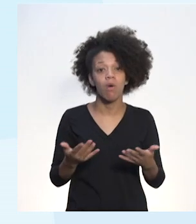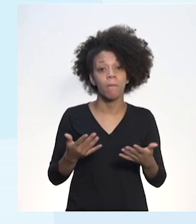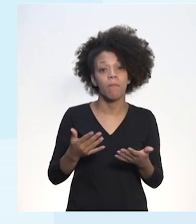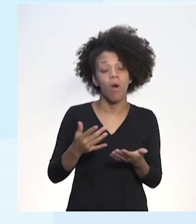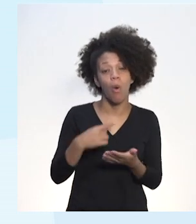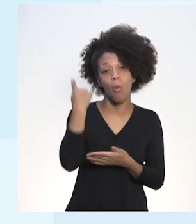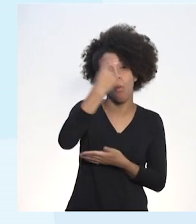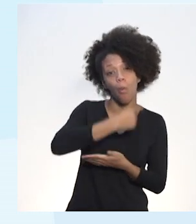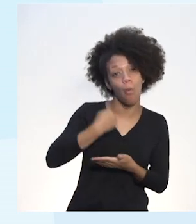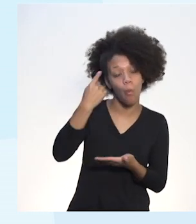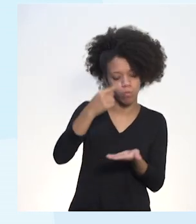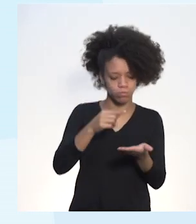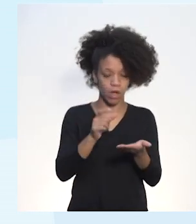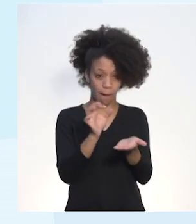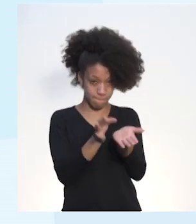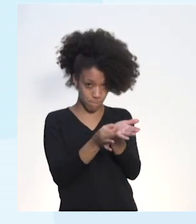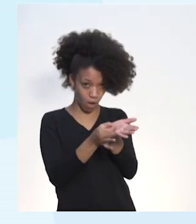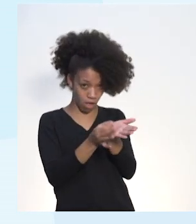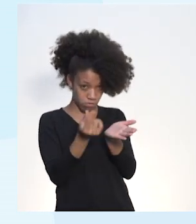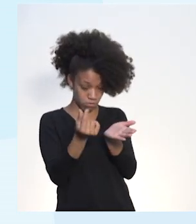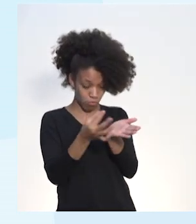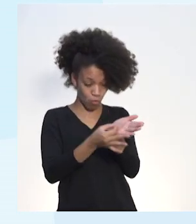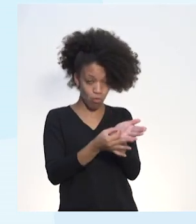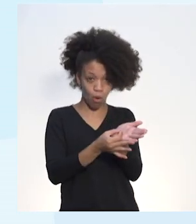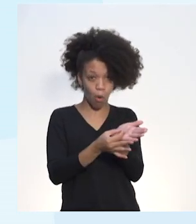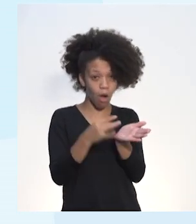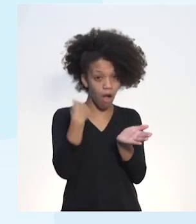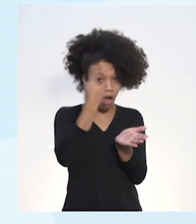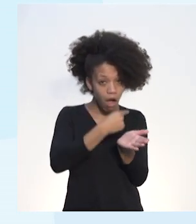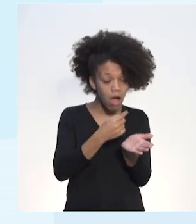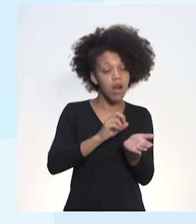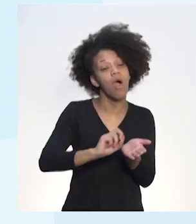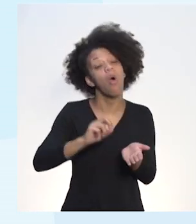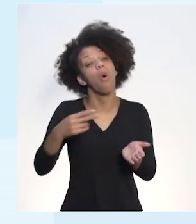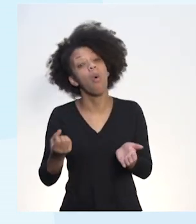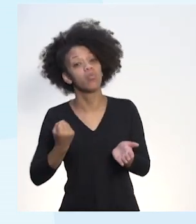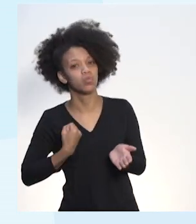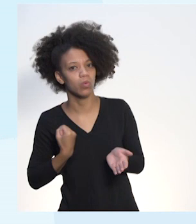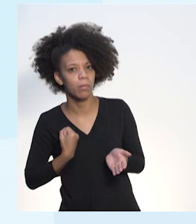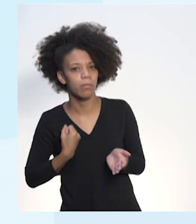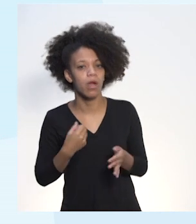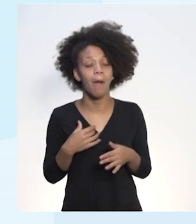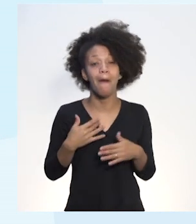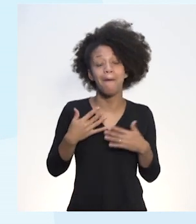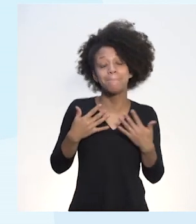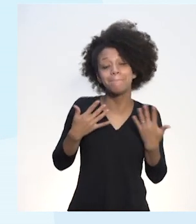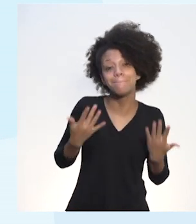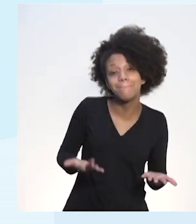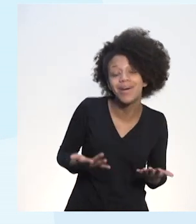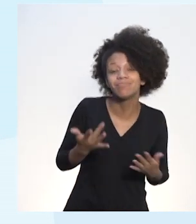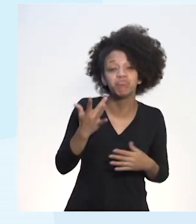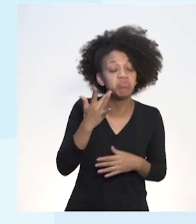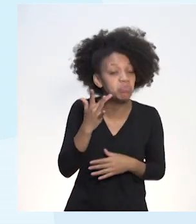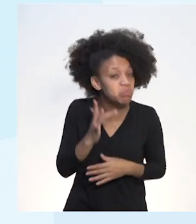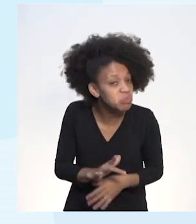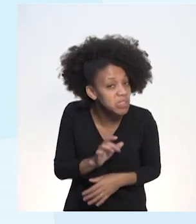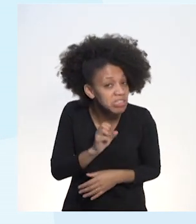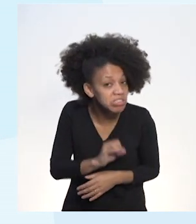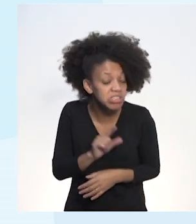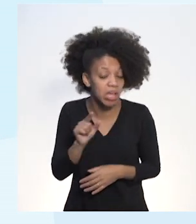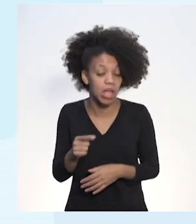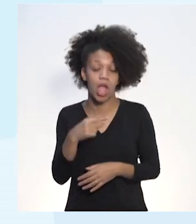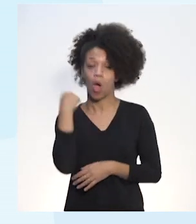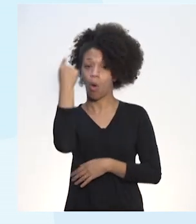coroa. Mas eu não tenho com antecedência como saber se